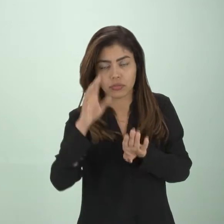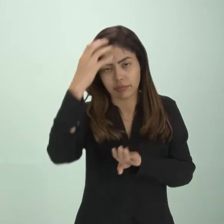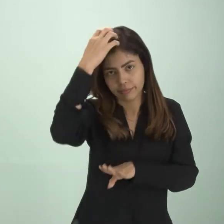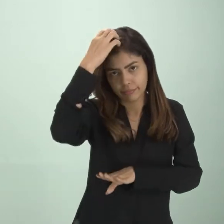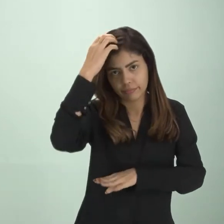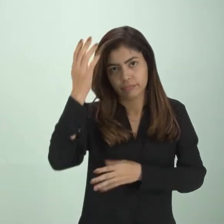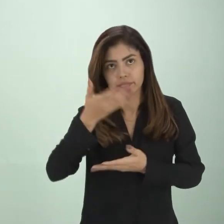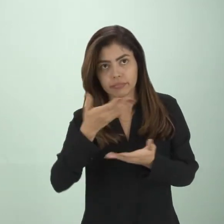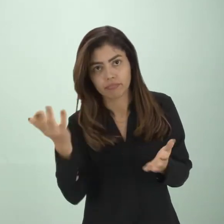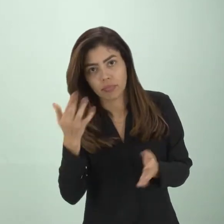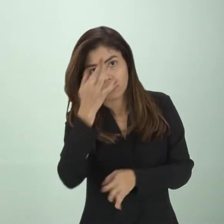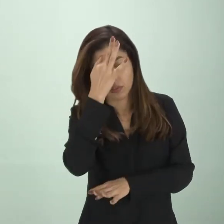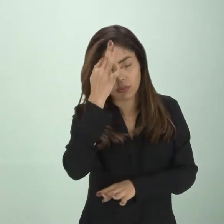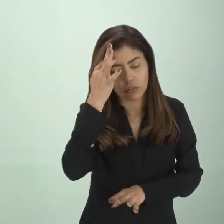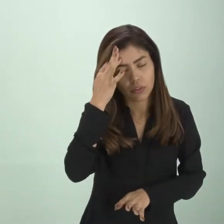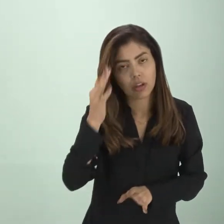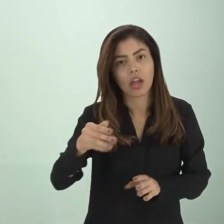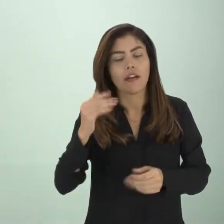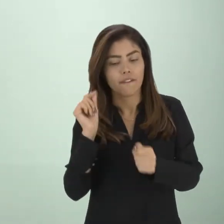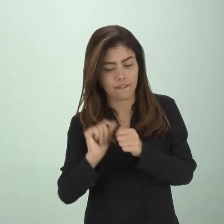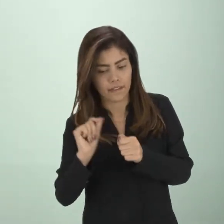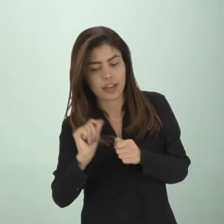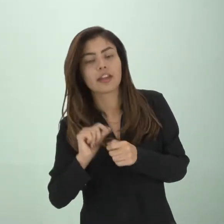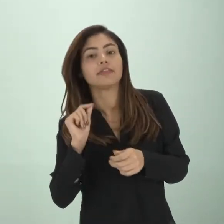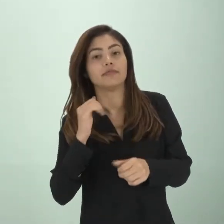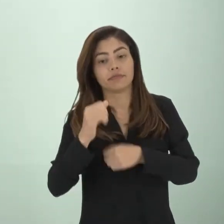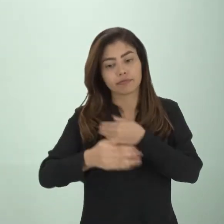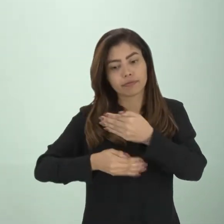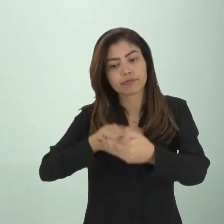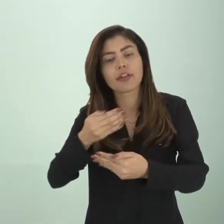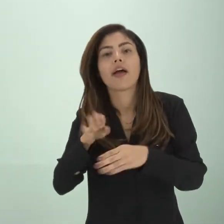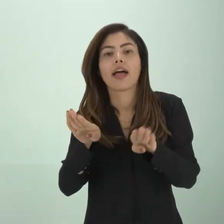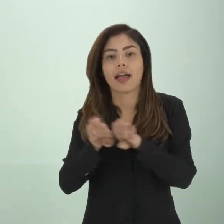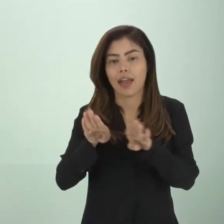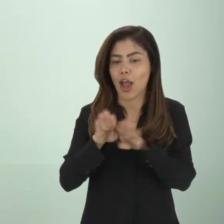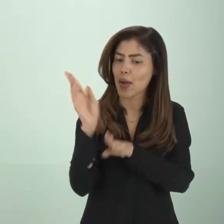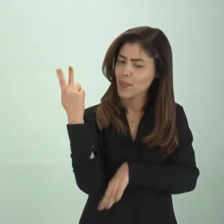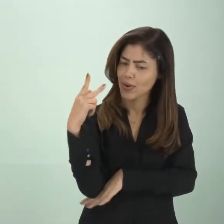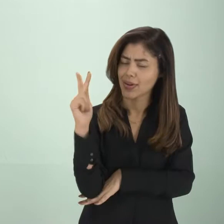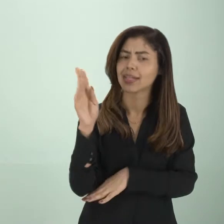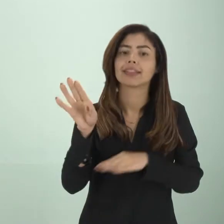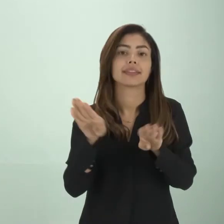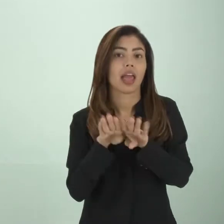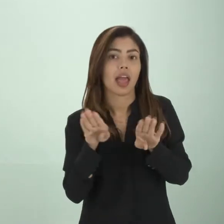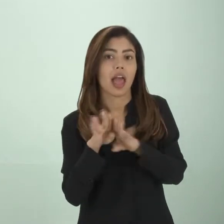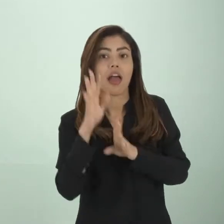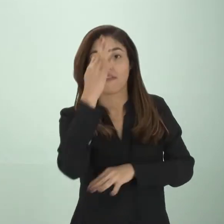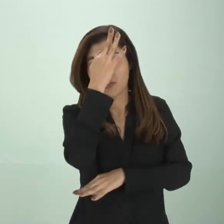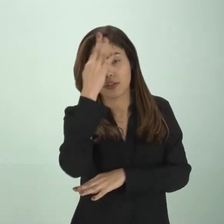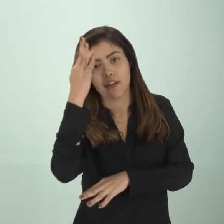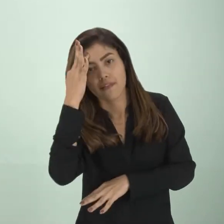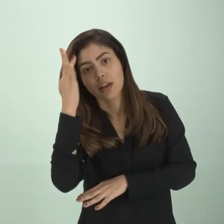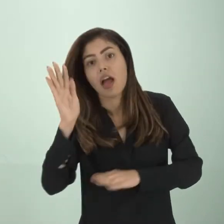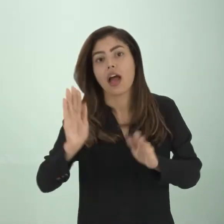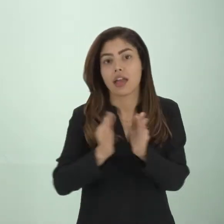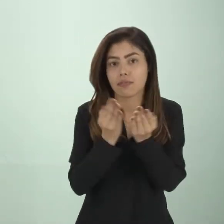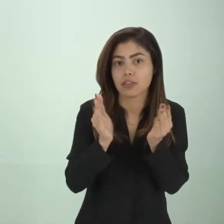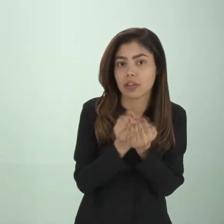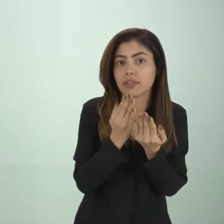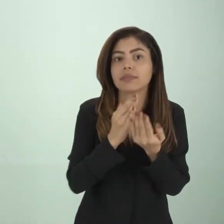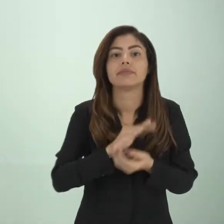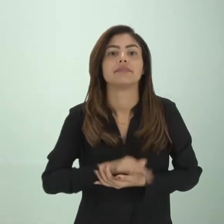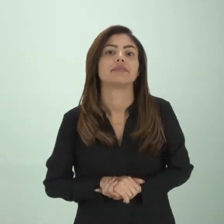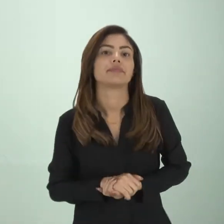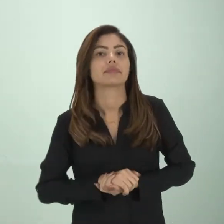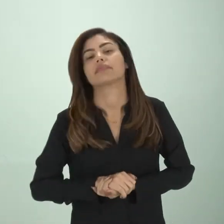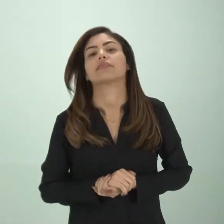que a filosofia produzida durante esse período foi a filosofia cristã.